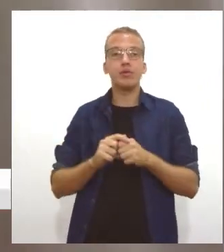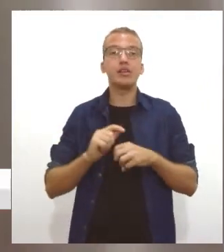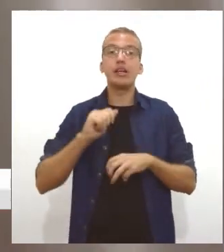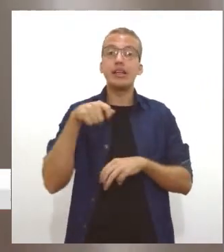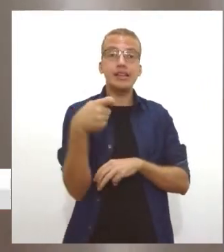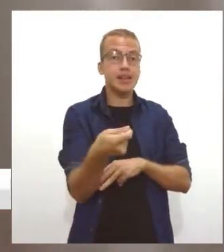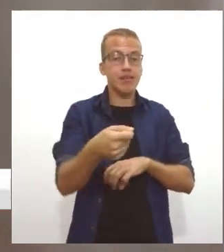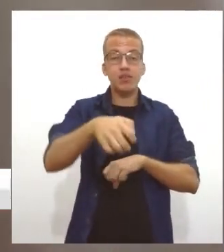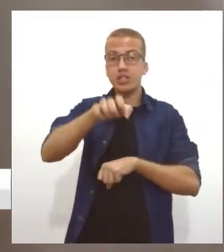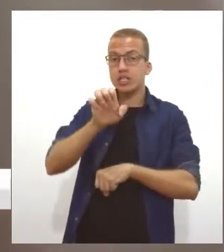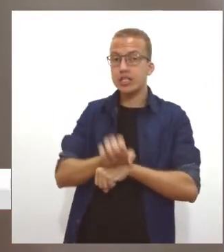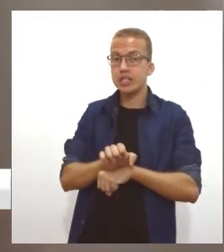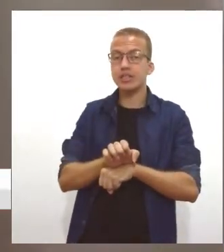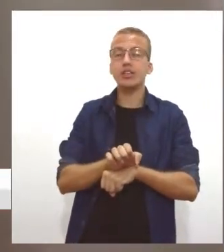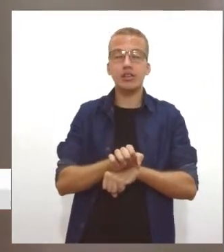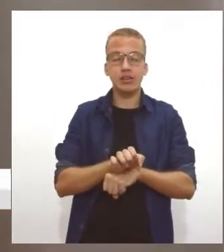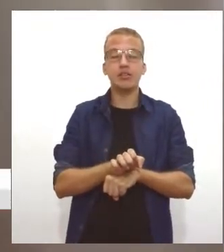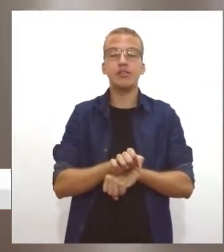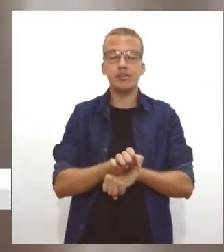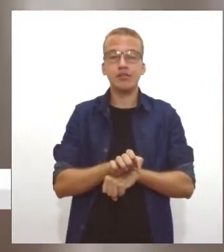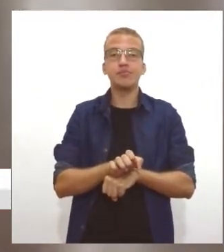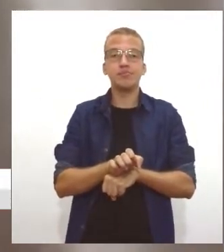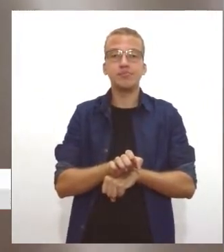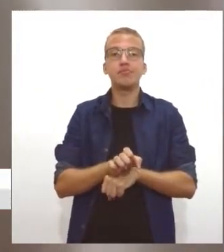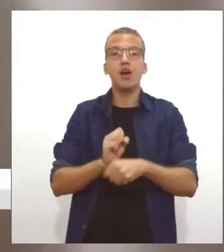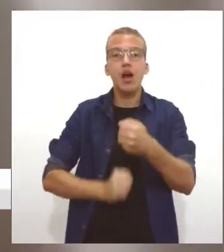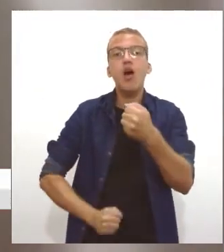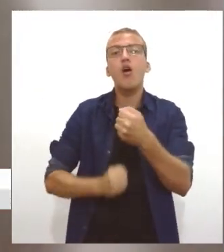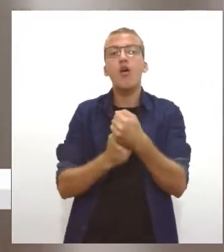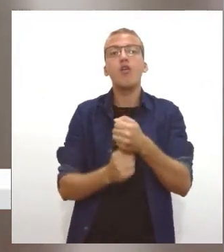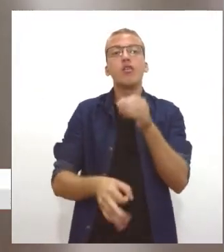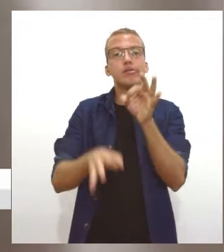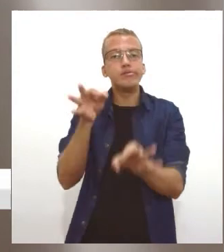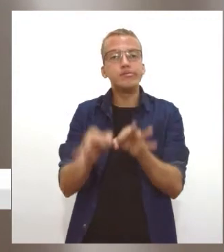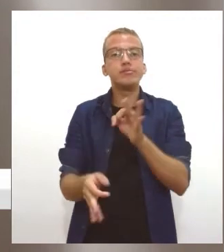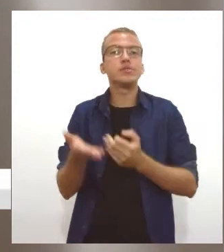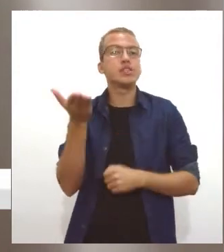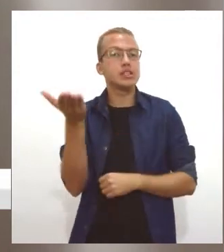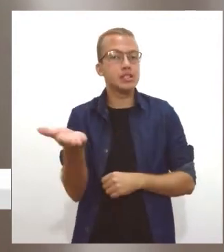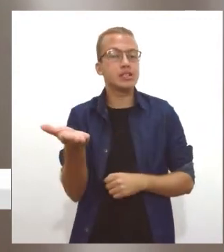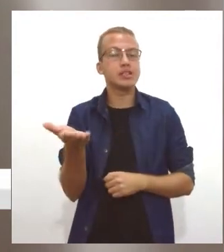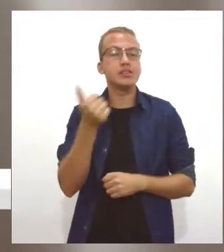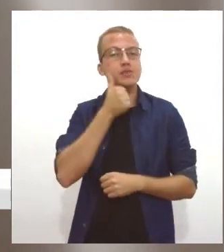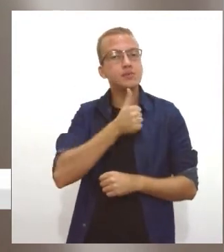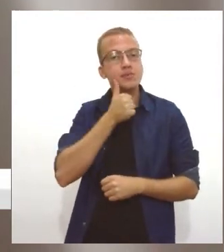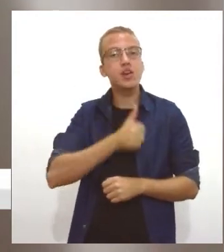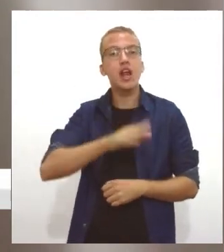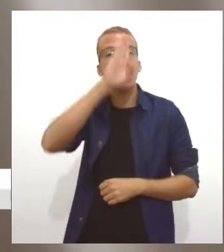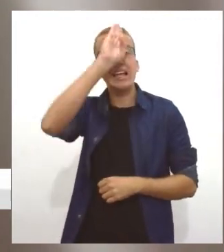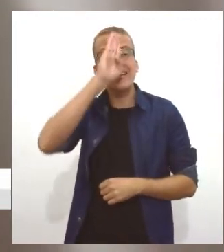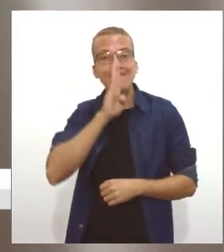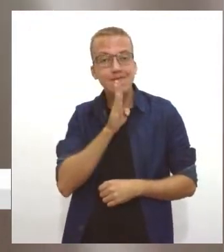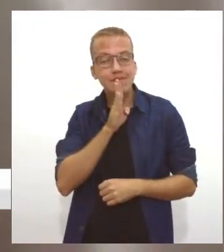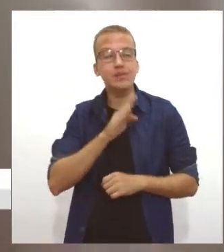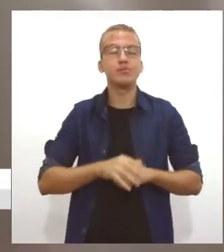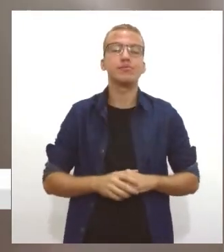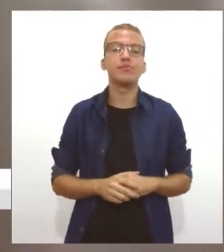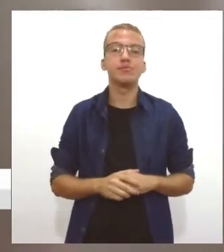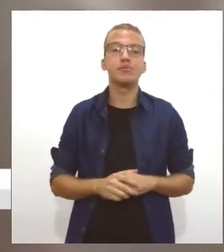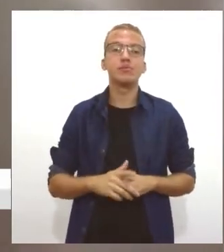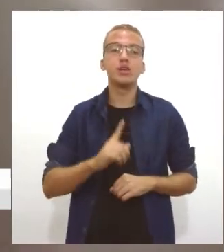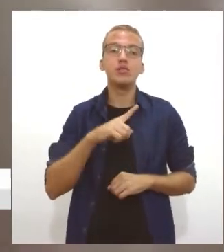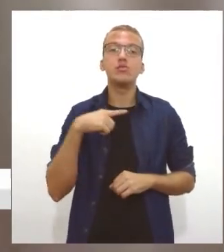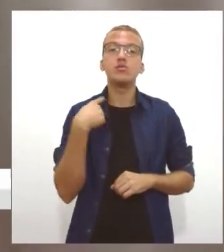citada no Casa Maria da Penha, para se prestar assessoria jurídica que é feita de graça. E nós só